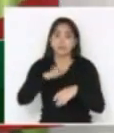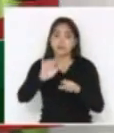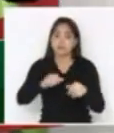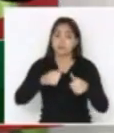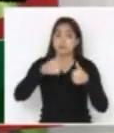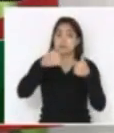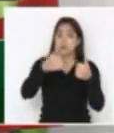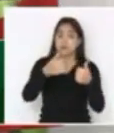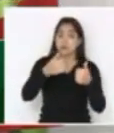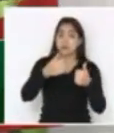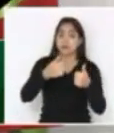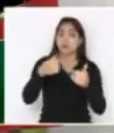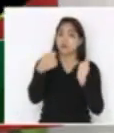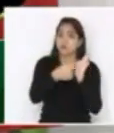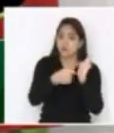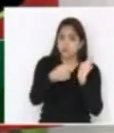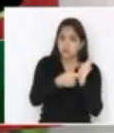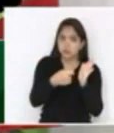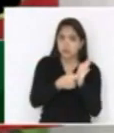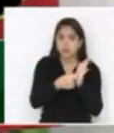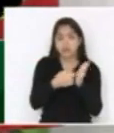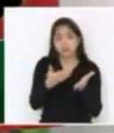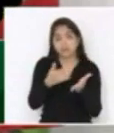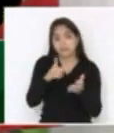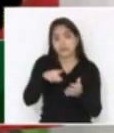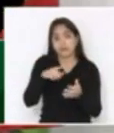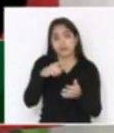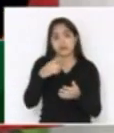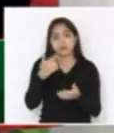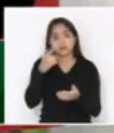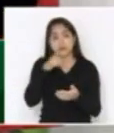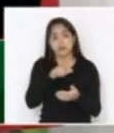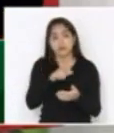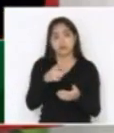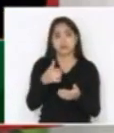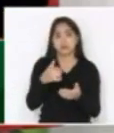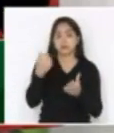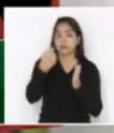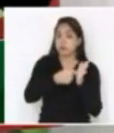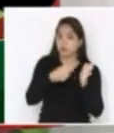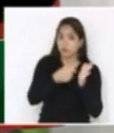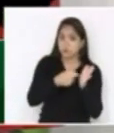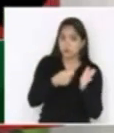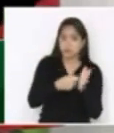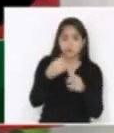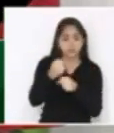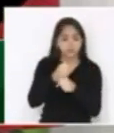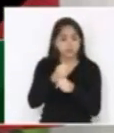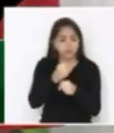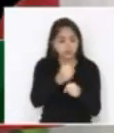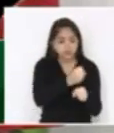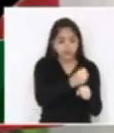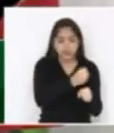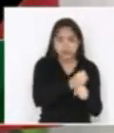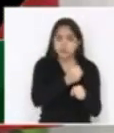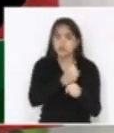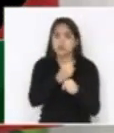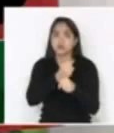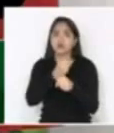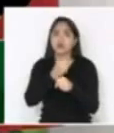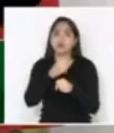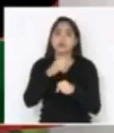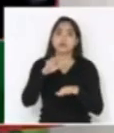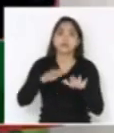e lutando. É assim que se consegue. Eu tenho lutado por muitas obras e custa, às vezes.